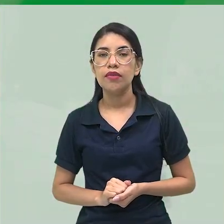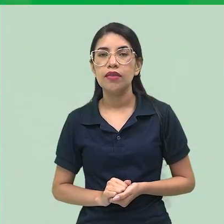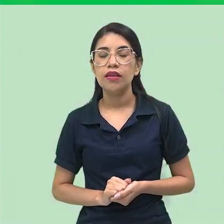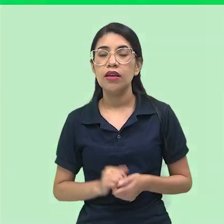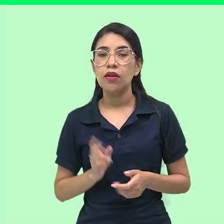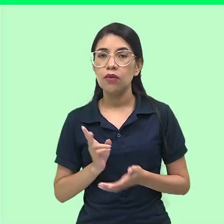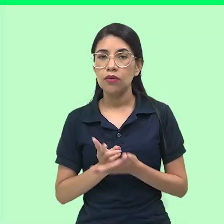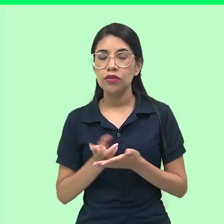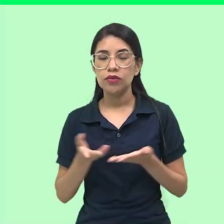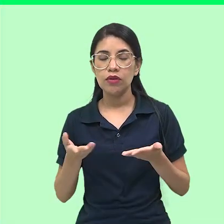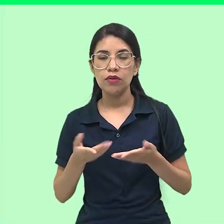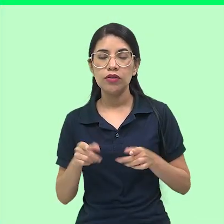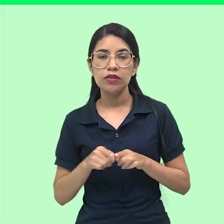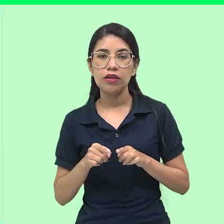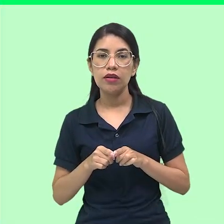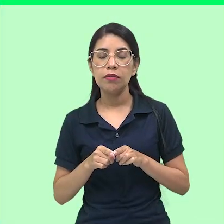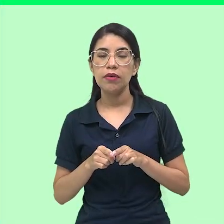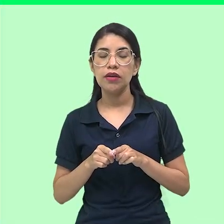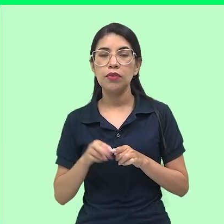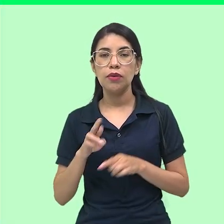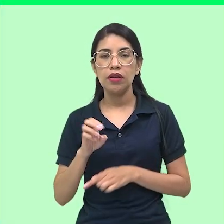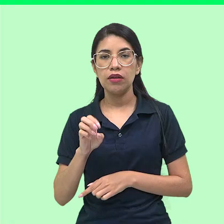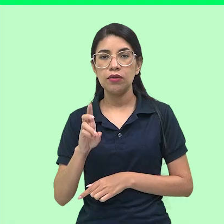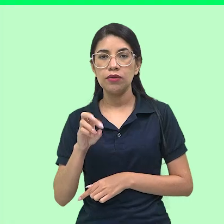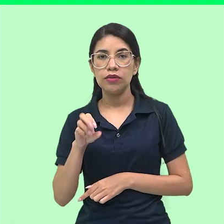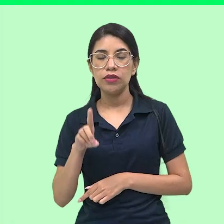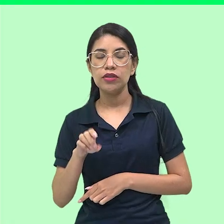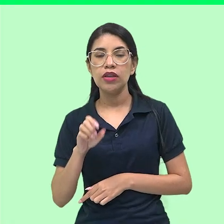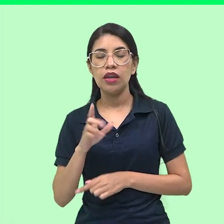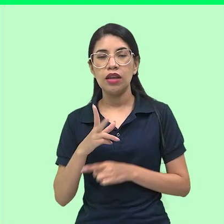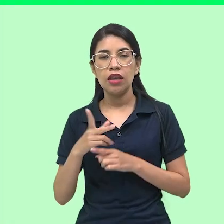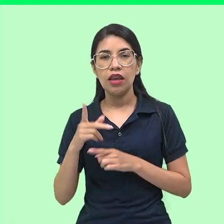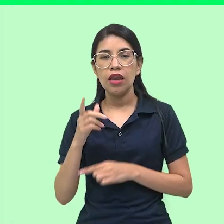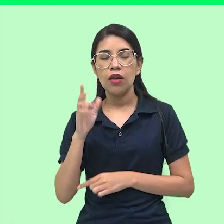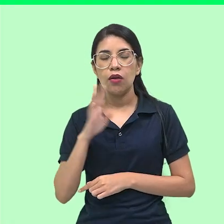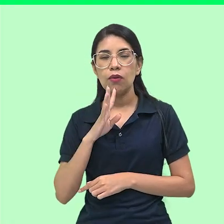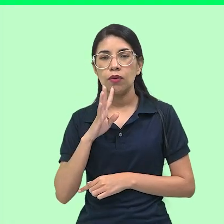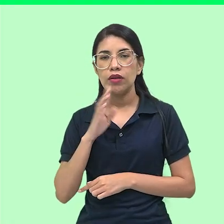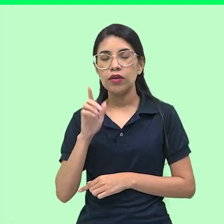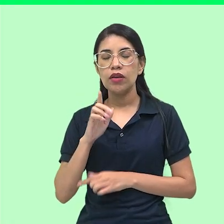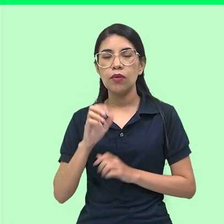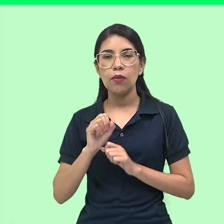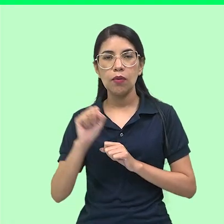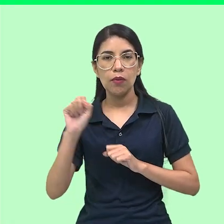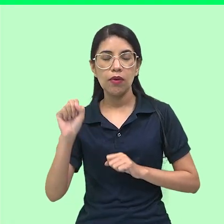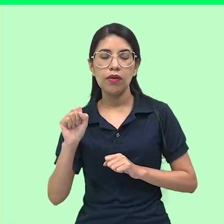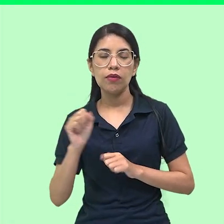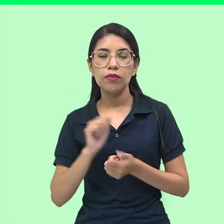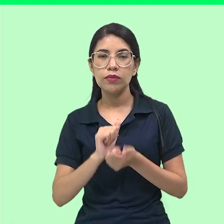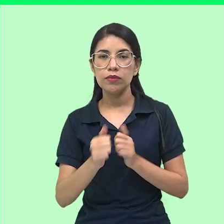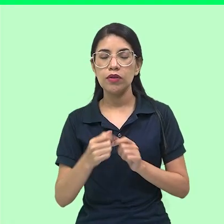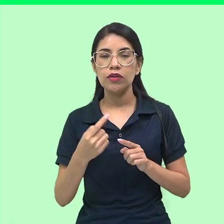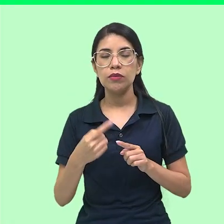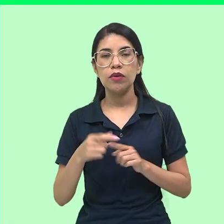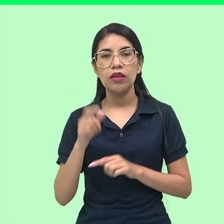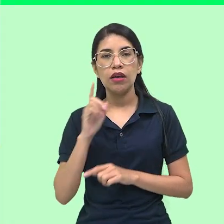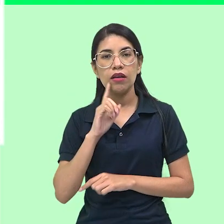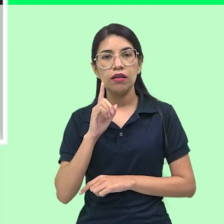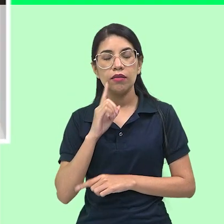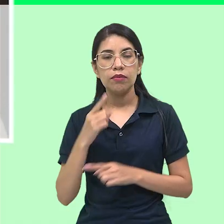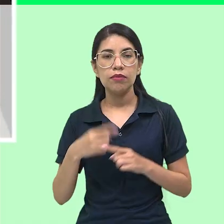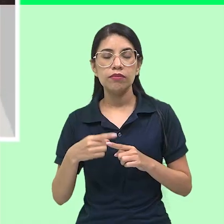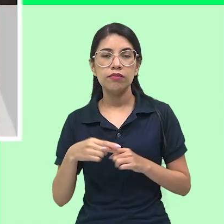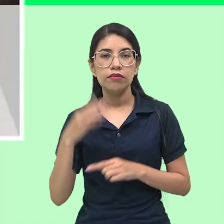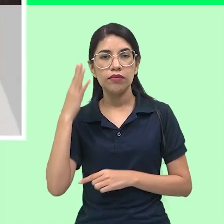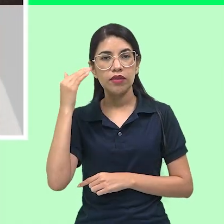permanecem até hoje. Ruth é tido como um dos grandes heróis do esporte americano e é considerado por muitos como o maior jogador